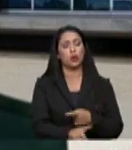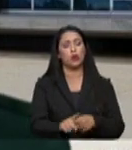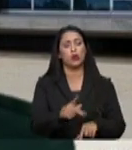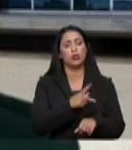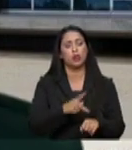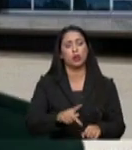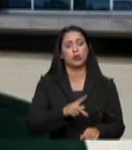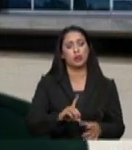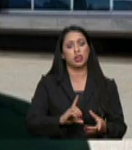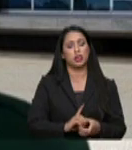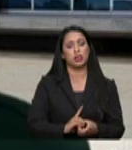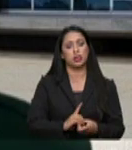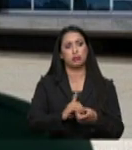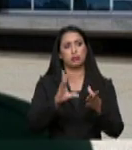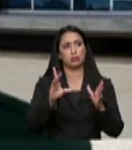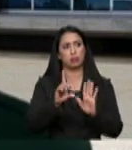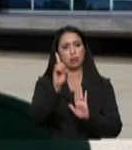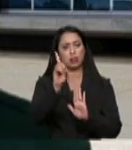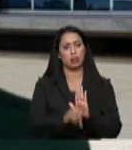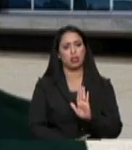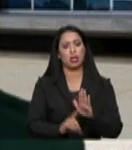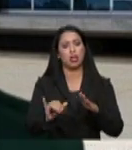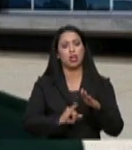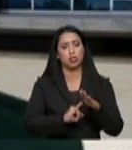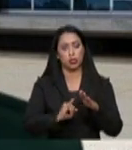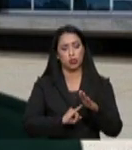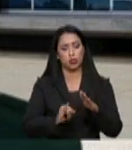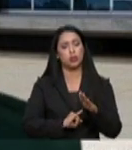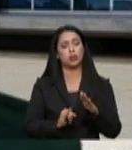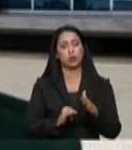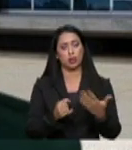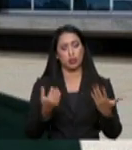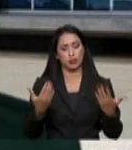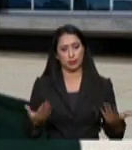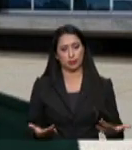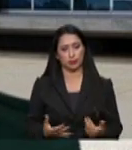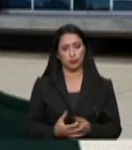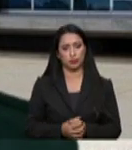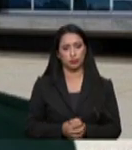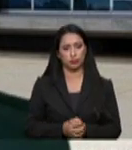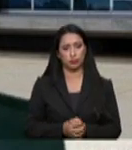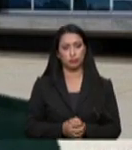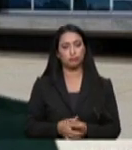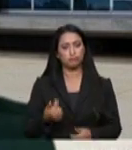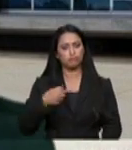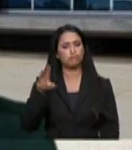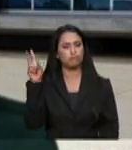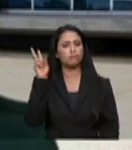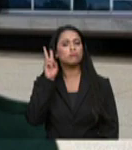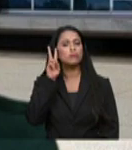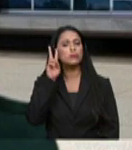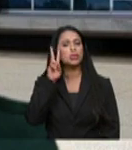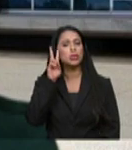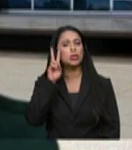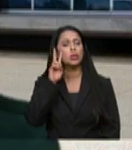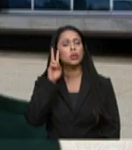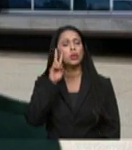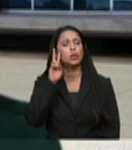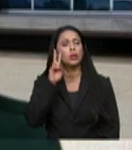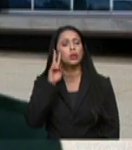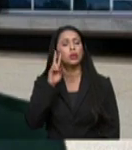e as instituições que defendem a democracia eu lembro muito bem